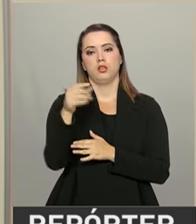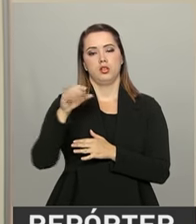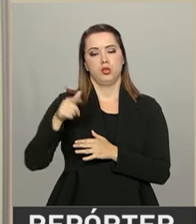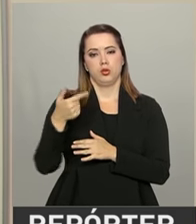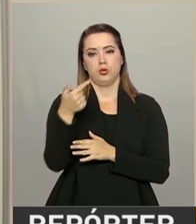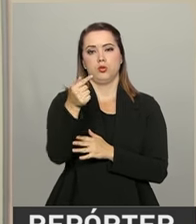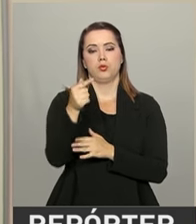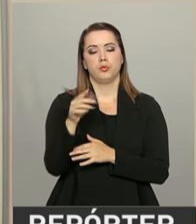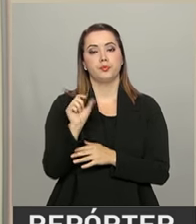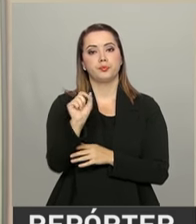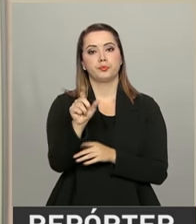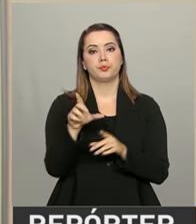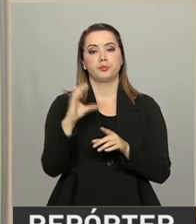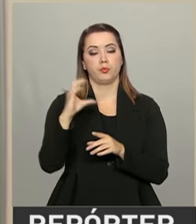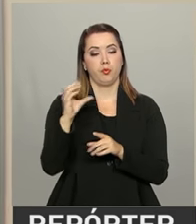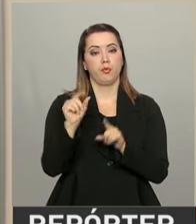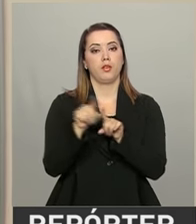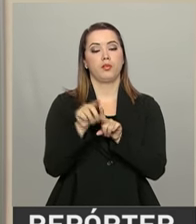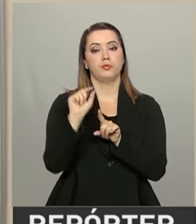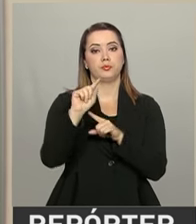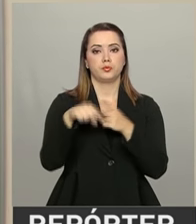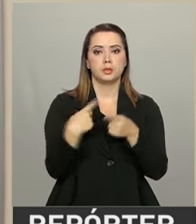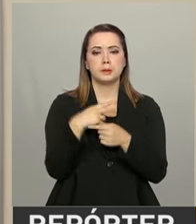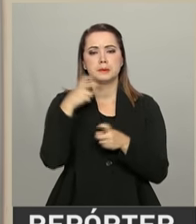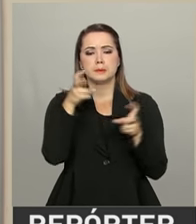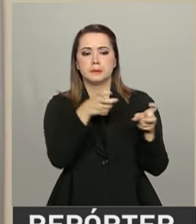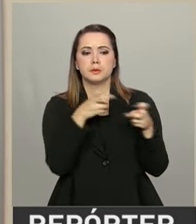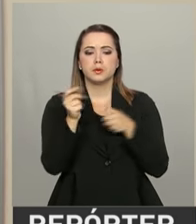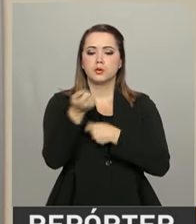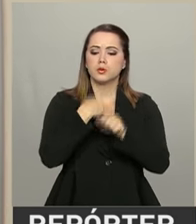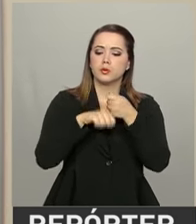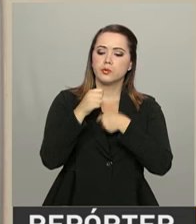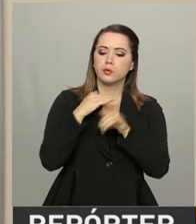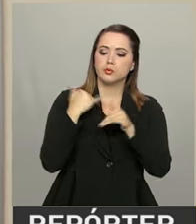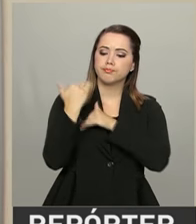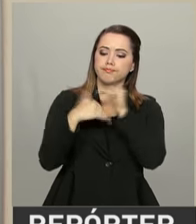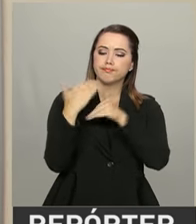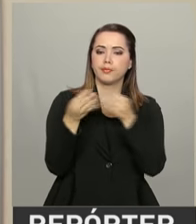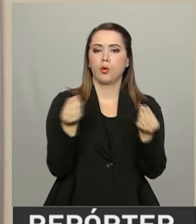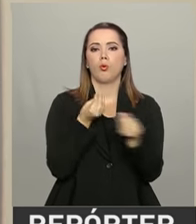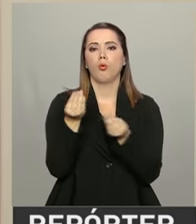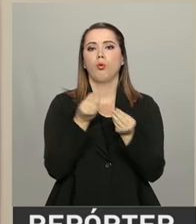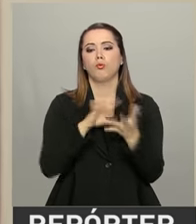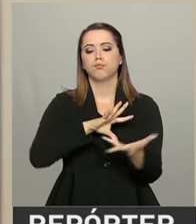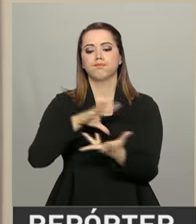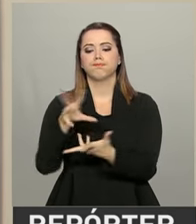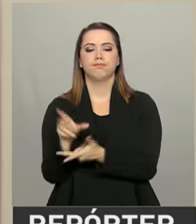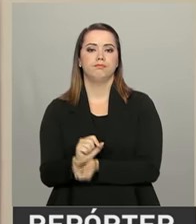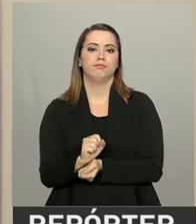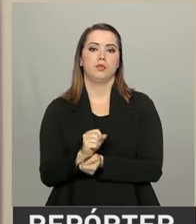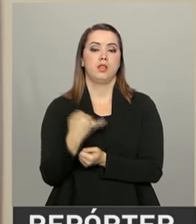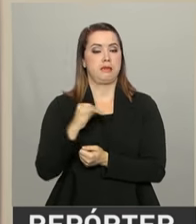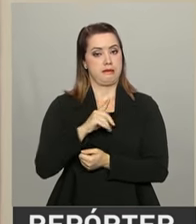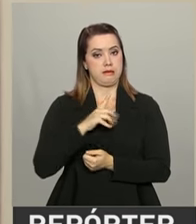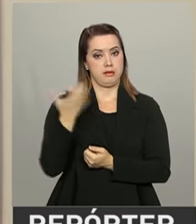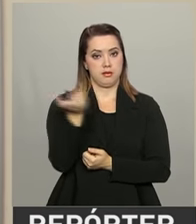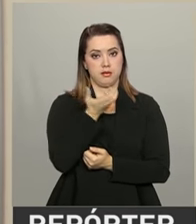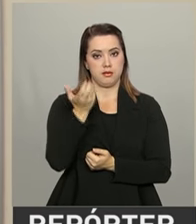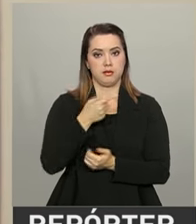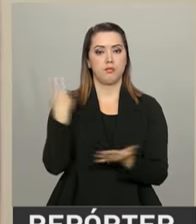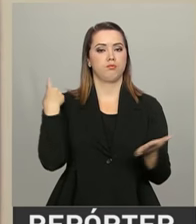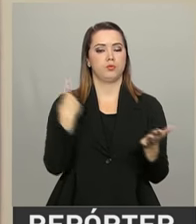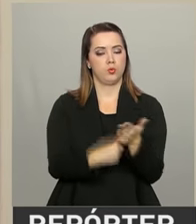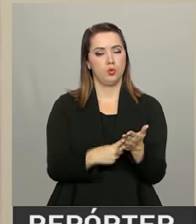repensarmos todo o modelo de desenvolvimento econômico, de crescimento econômico em níveis planetários. Se nós quisermos de fato